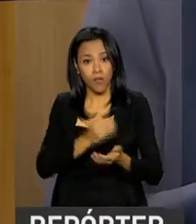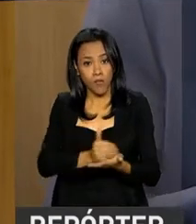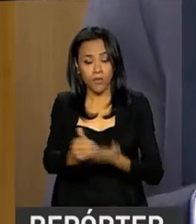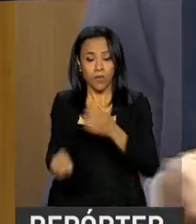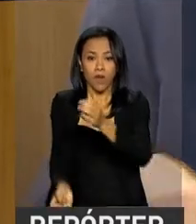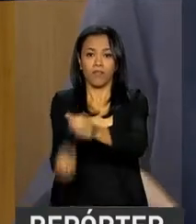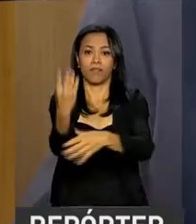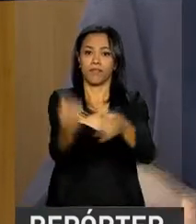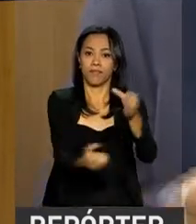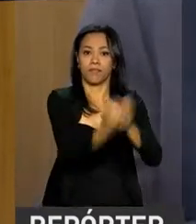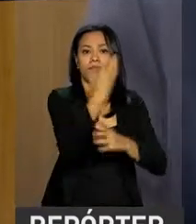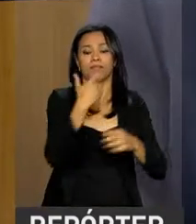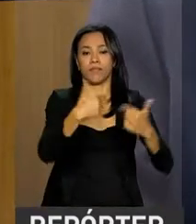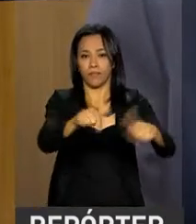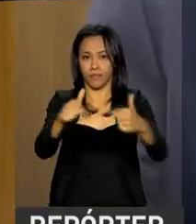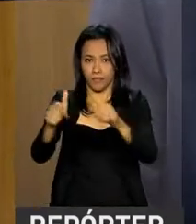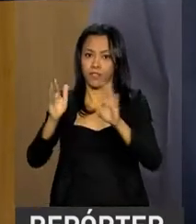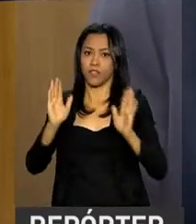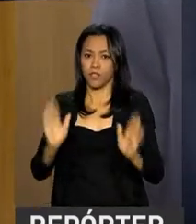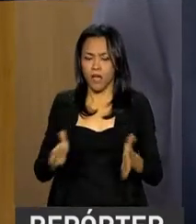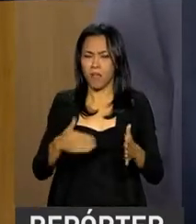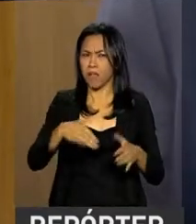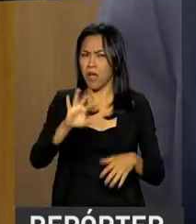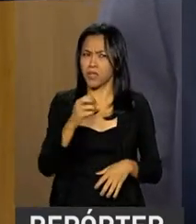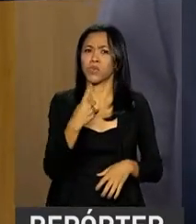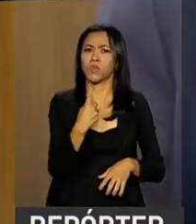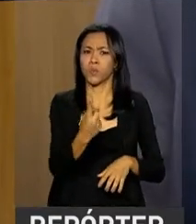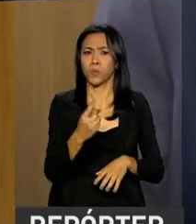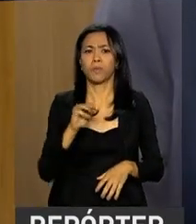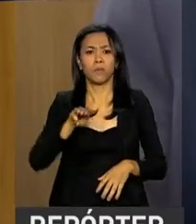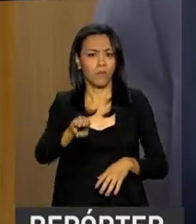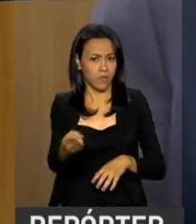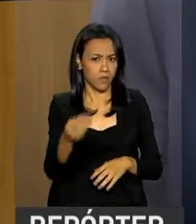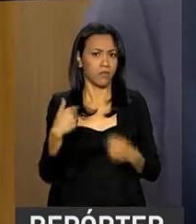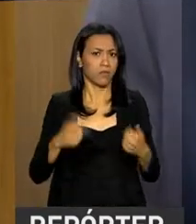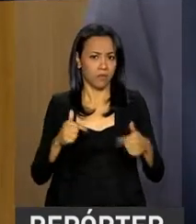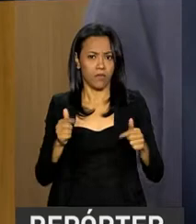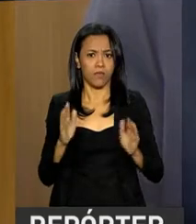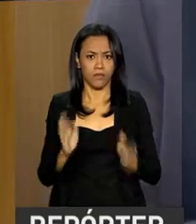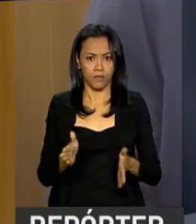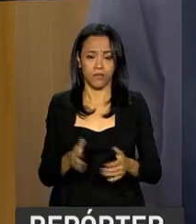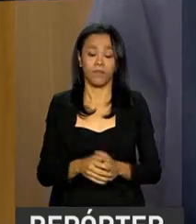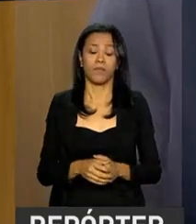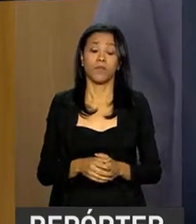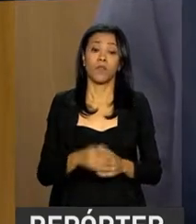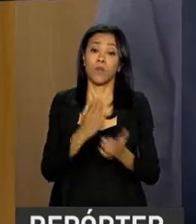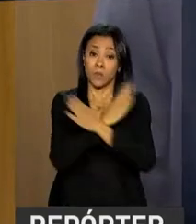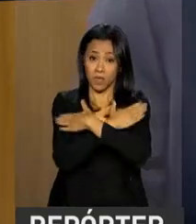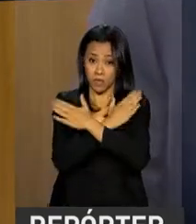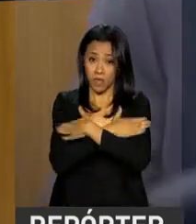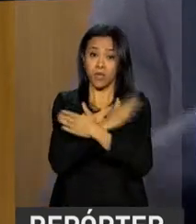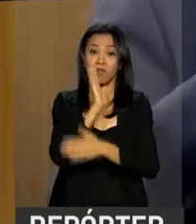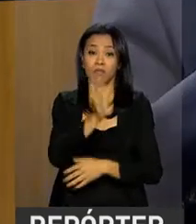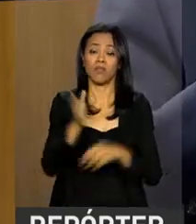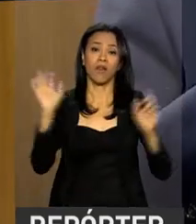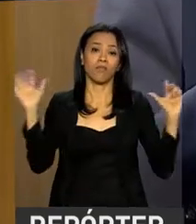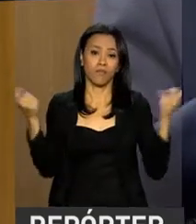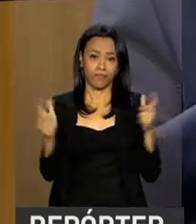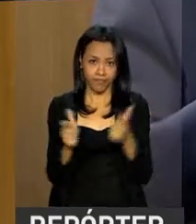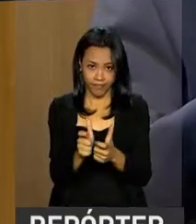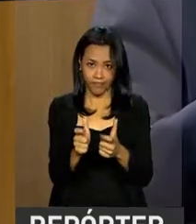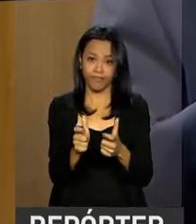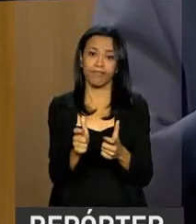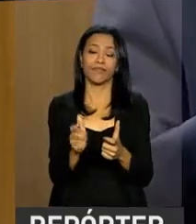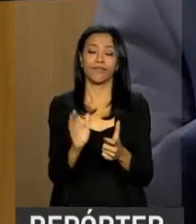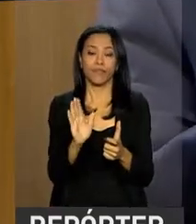temos criados desde o início do ano mais de um milhão de empregos o desemprego já caiu de forma